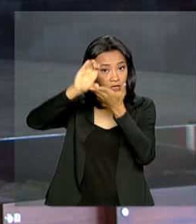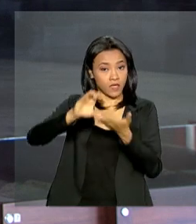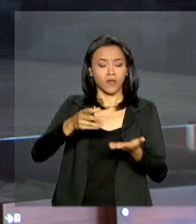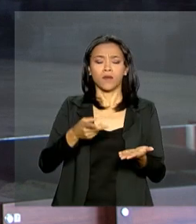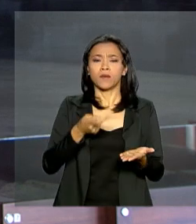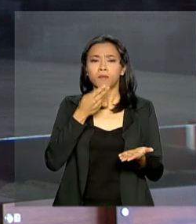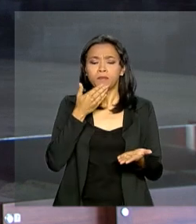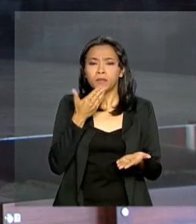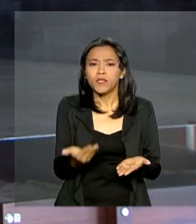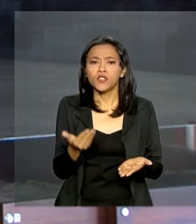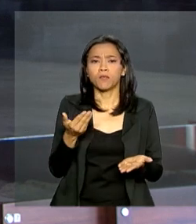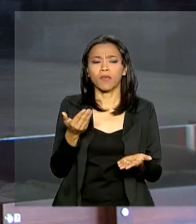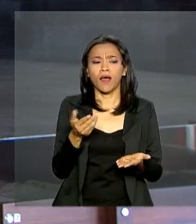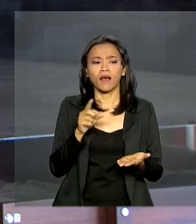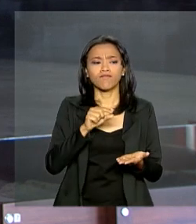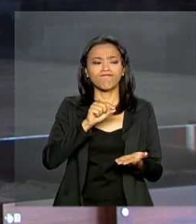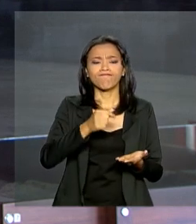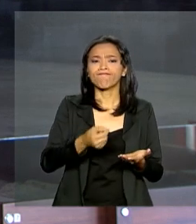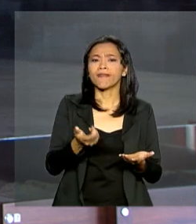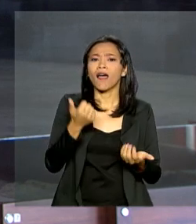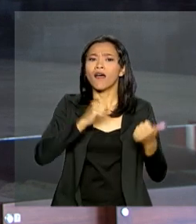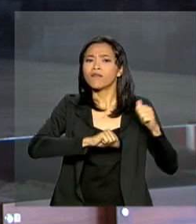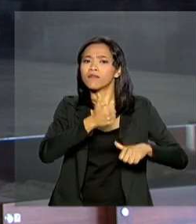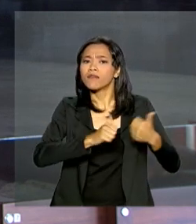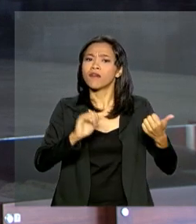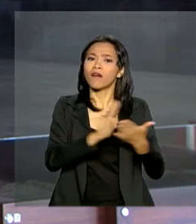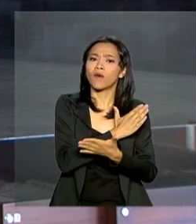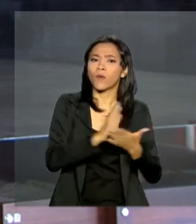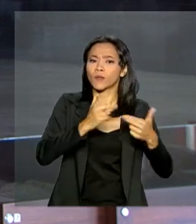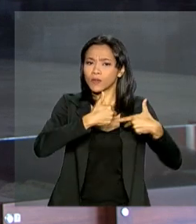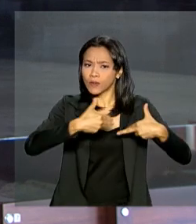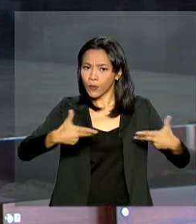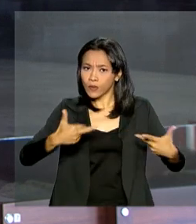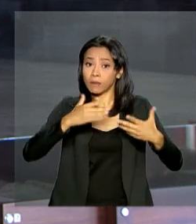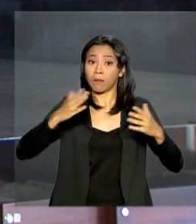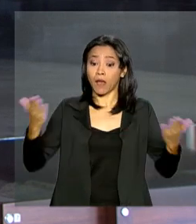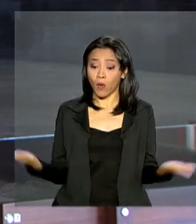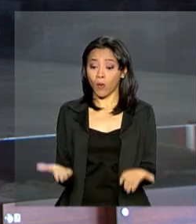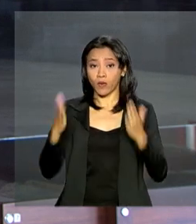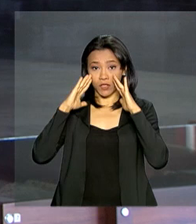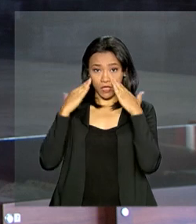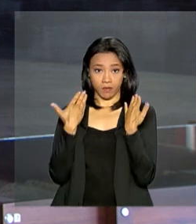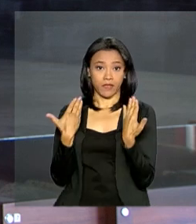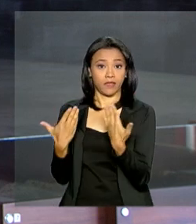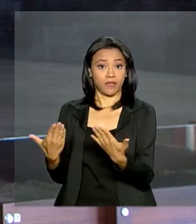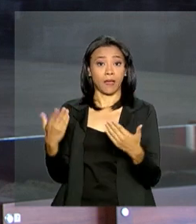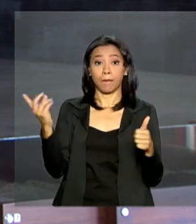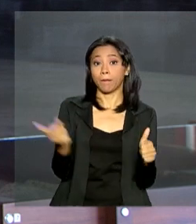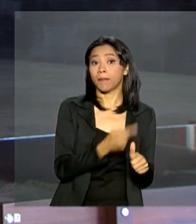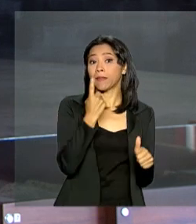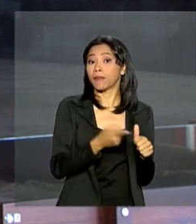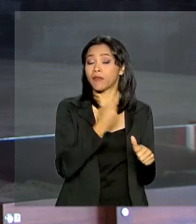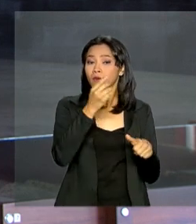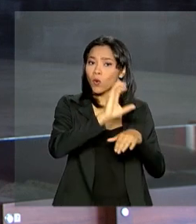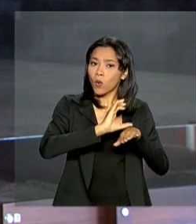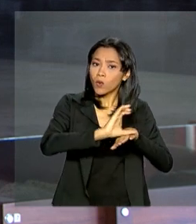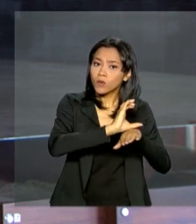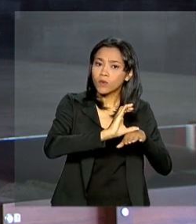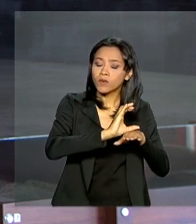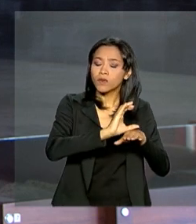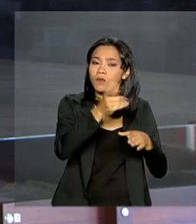alguns levantamentos para que fossem apresentados nesta reunião de hoje um deles foi nos conselhos que segundo o ministro